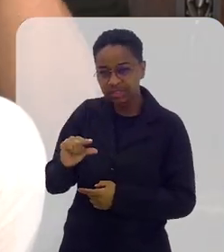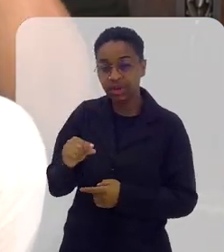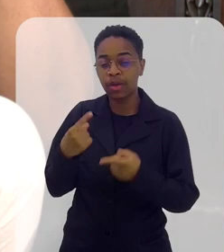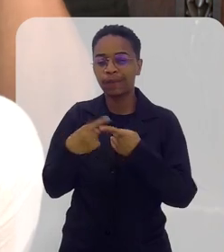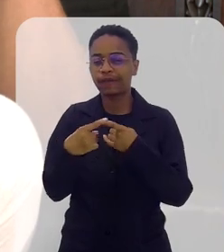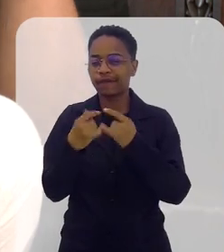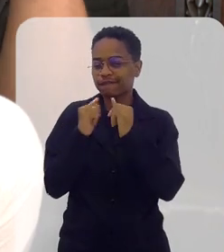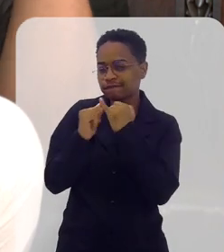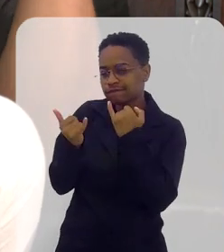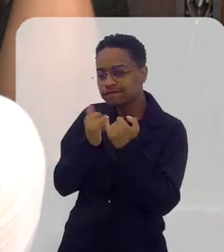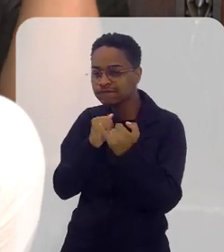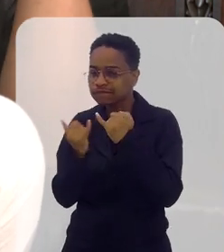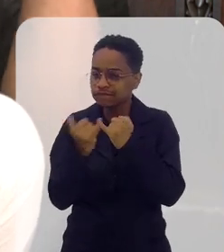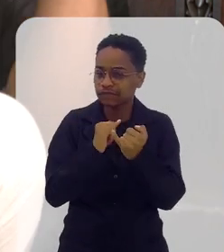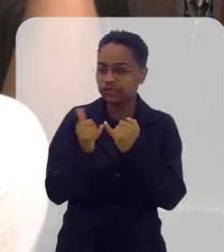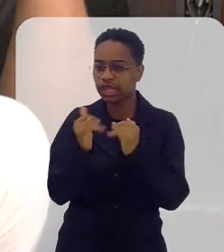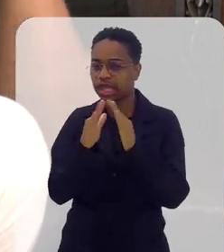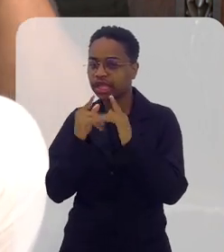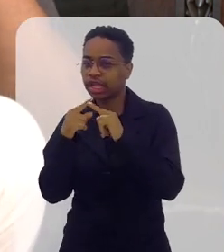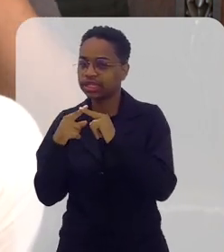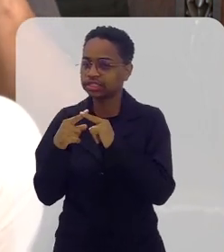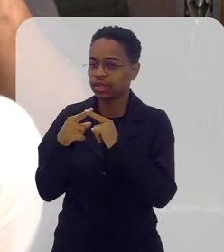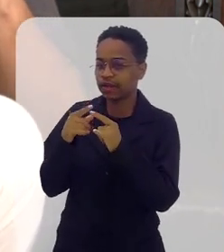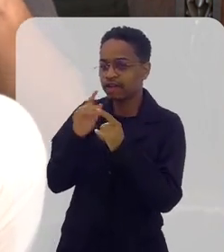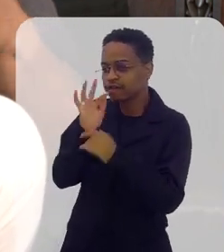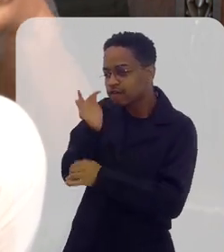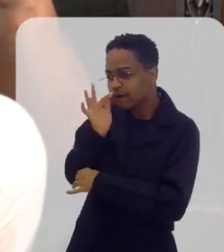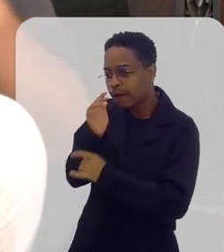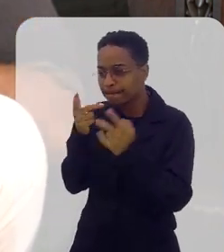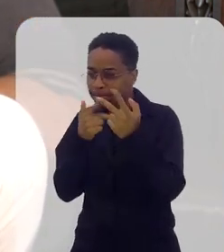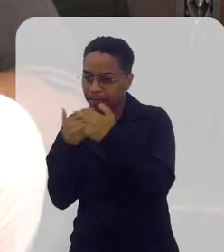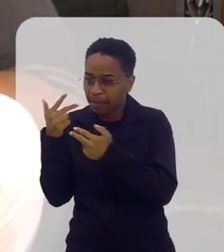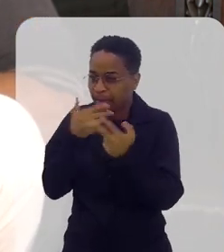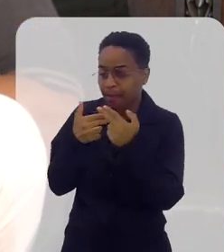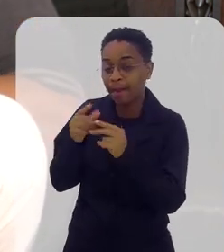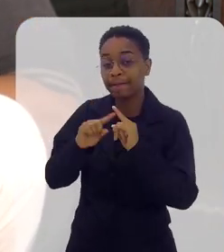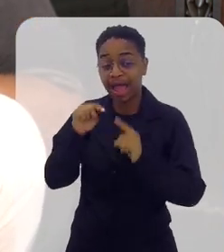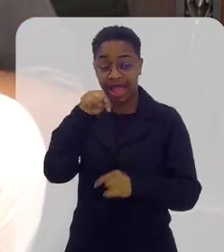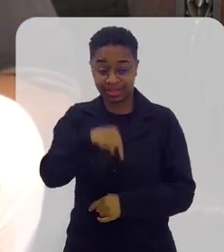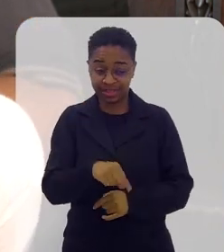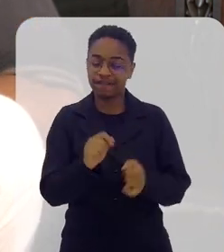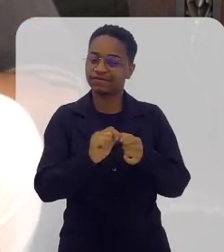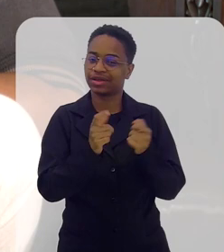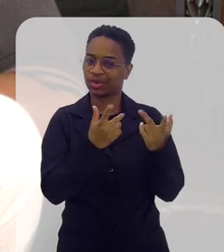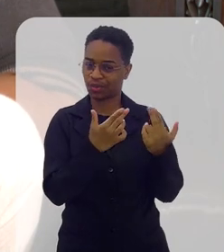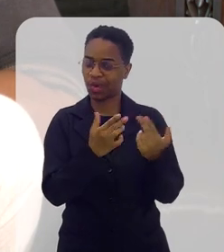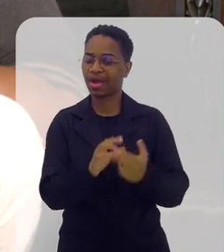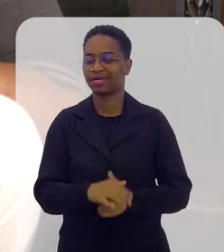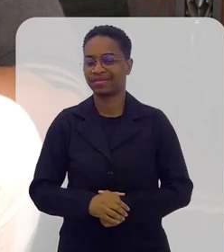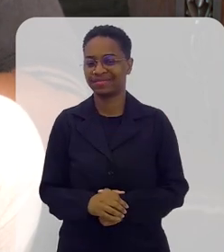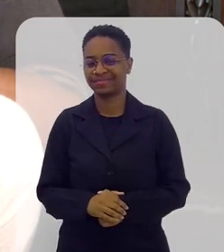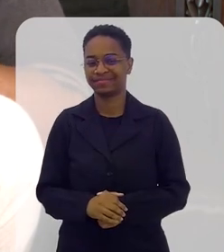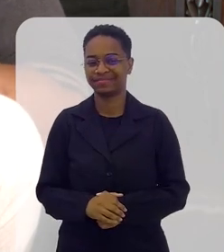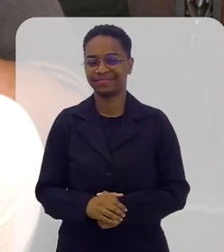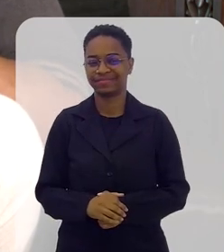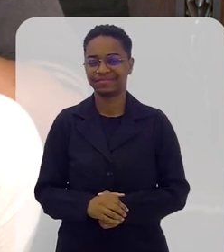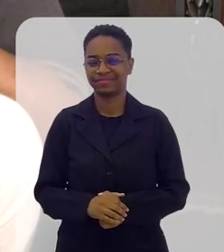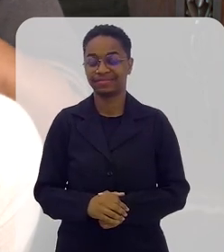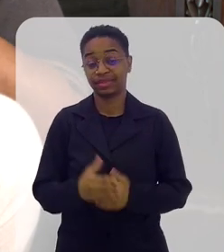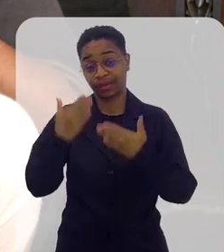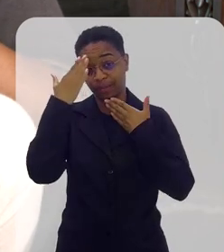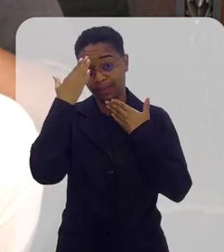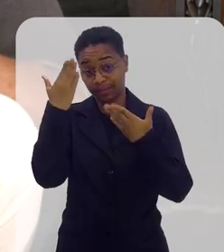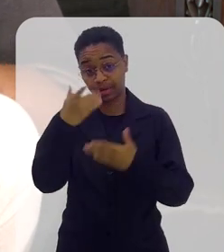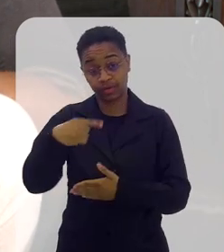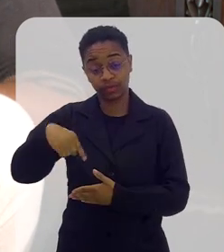no banco da igreja. Aí chega no programa, ela faz a mesma coisa, gente. Gente, obrigado demais